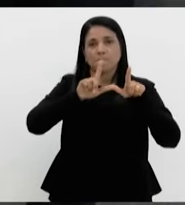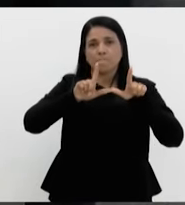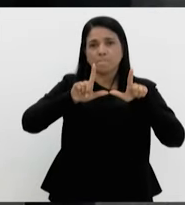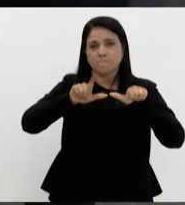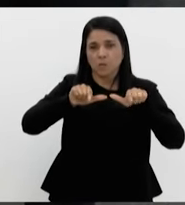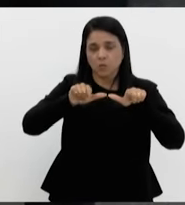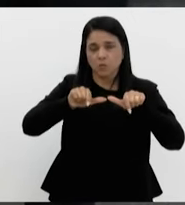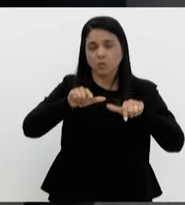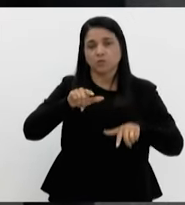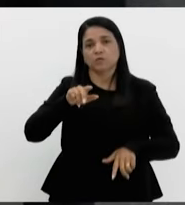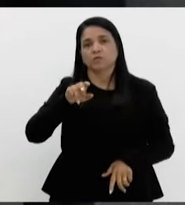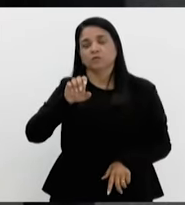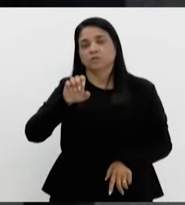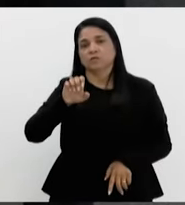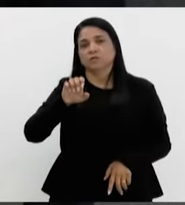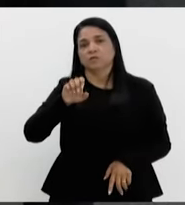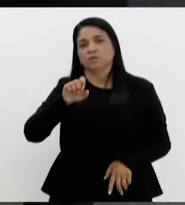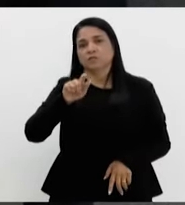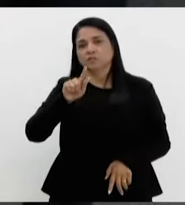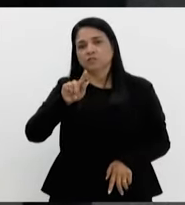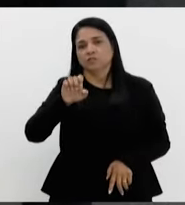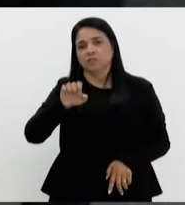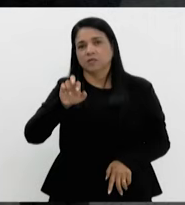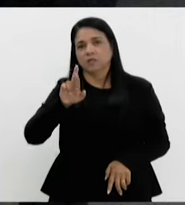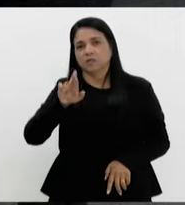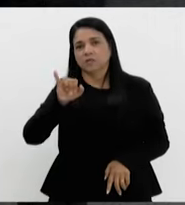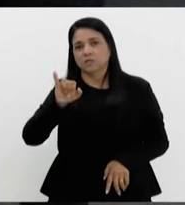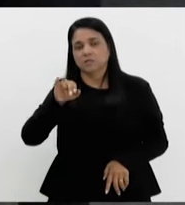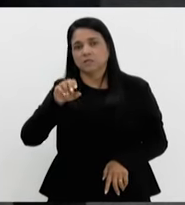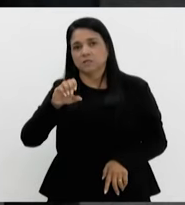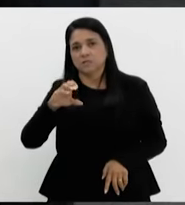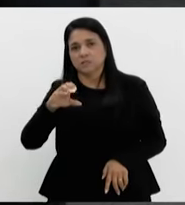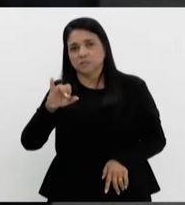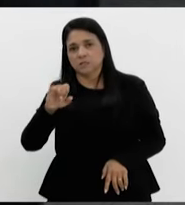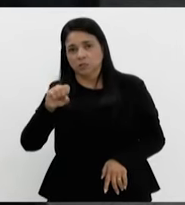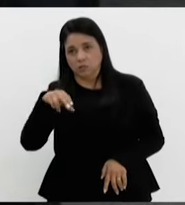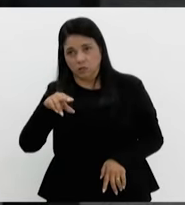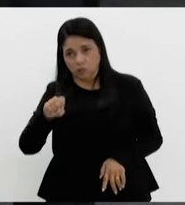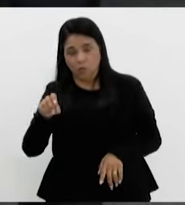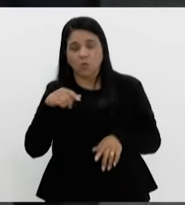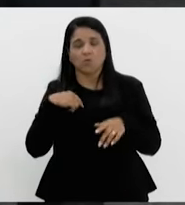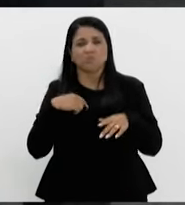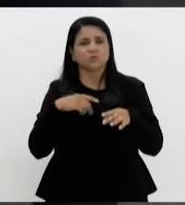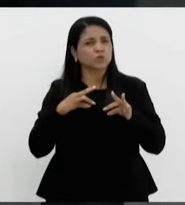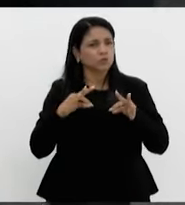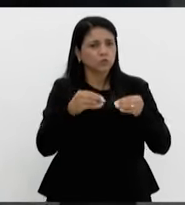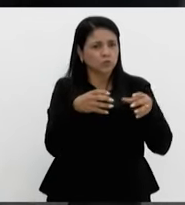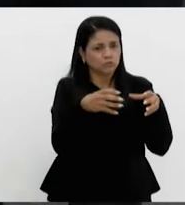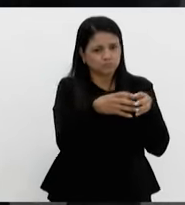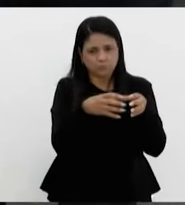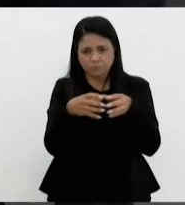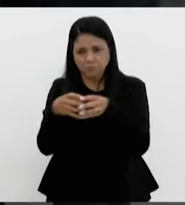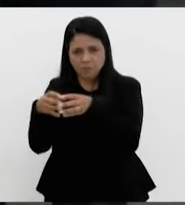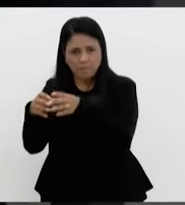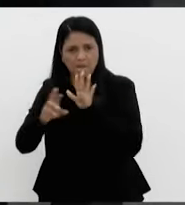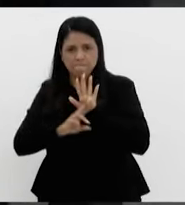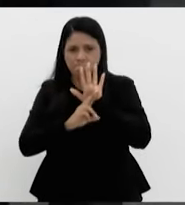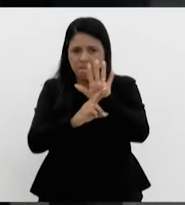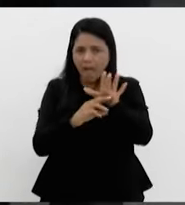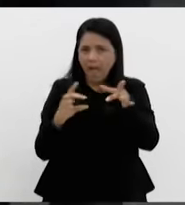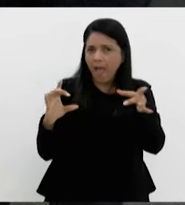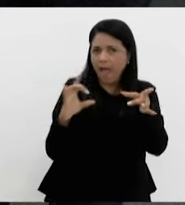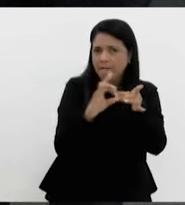foi algo inédito, talvez, na organização das categorias no Rio de Janeiro, todas as representações de braços dados,